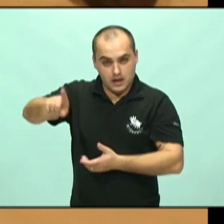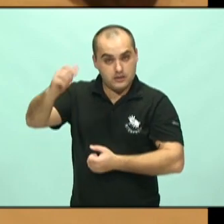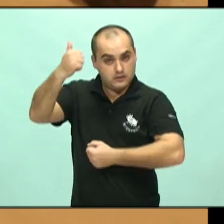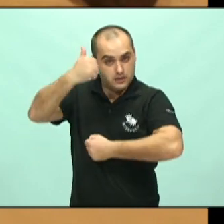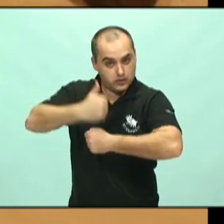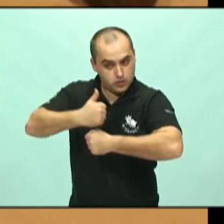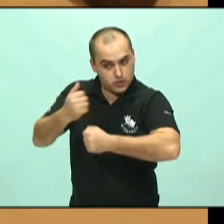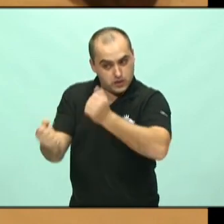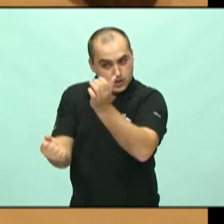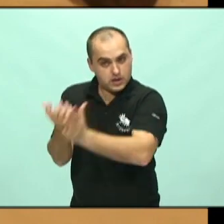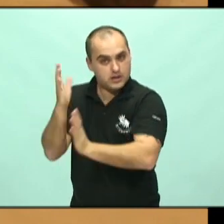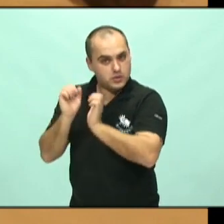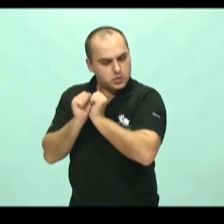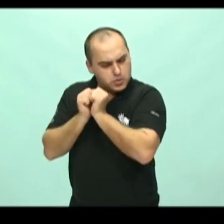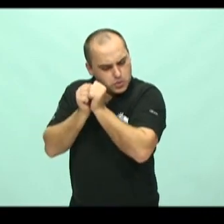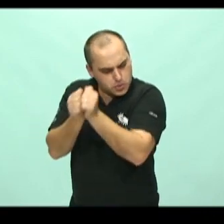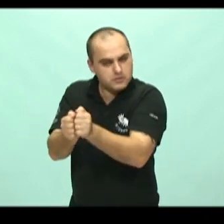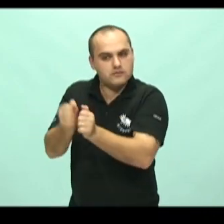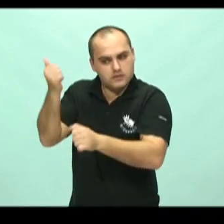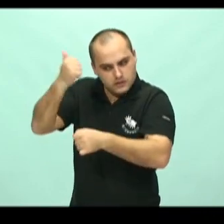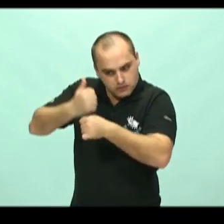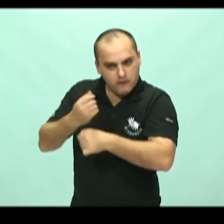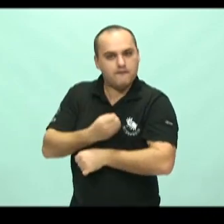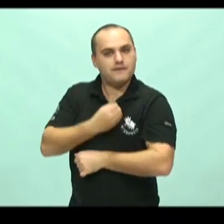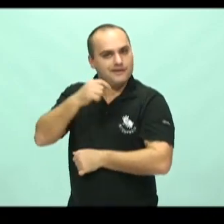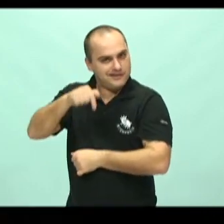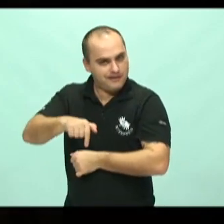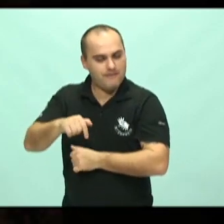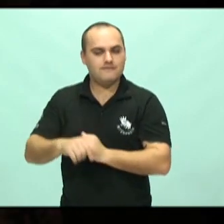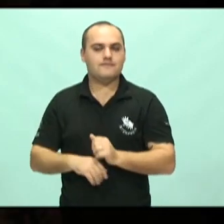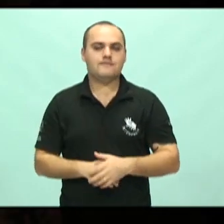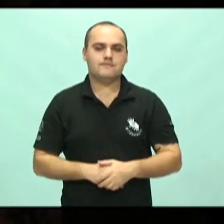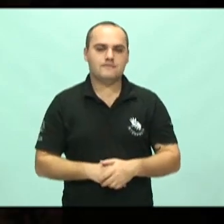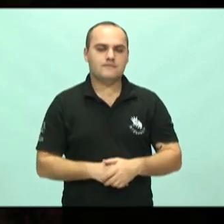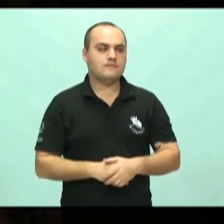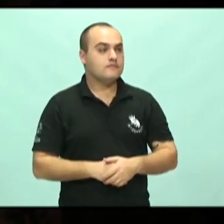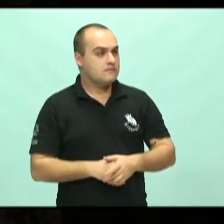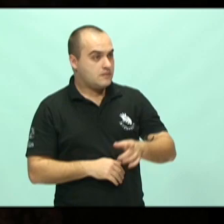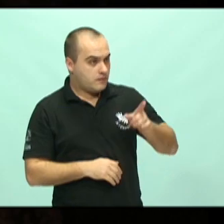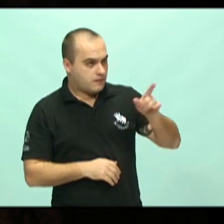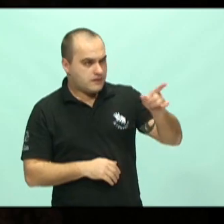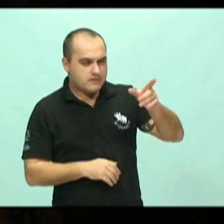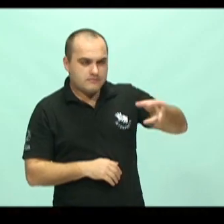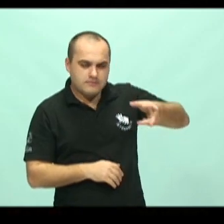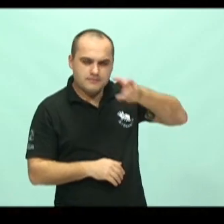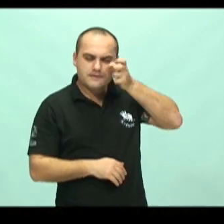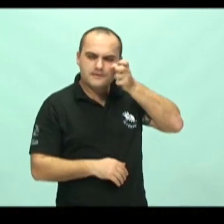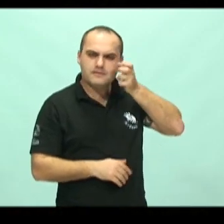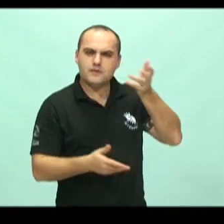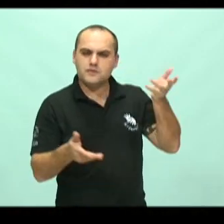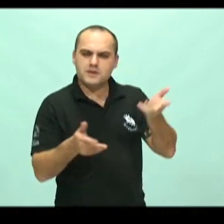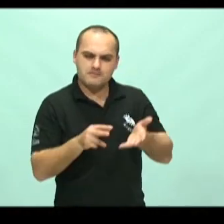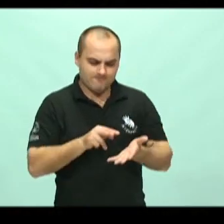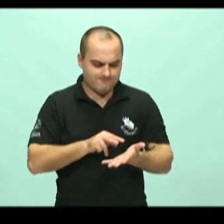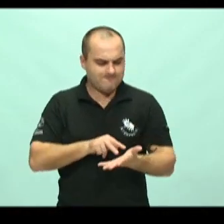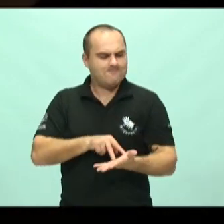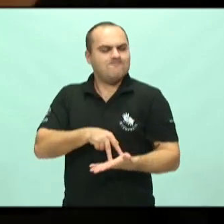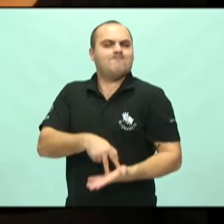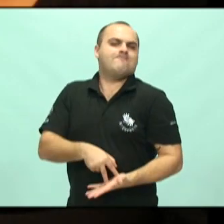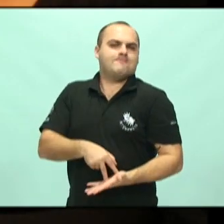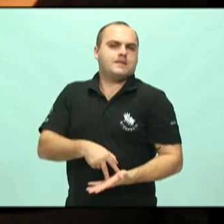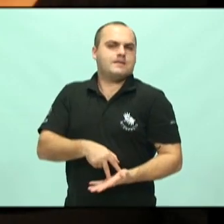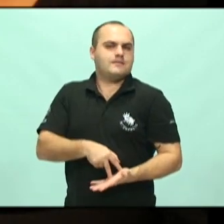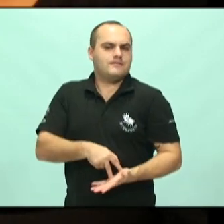conosco. Hoje, como é que vocês percebem o desafio de manter o teatro como